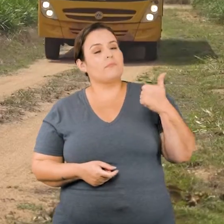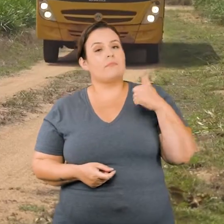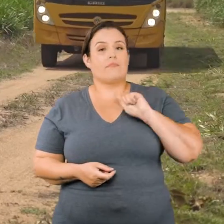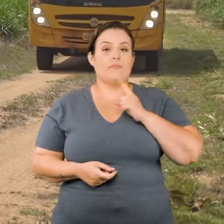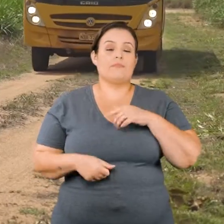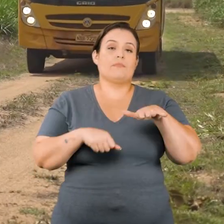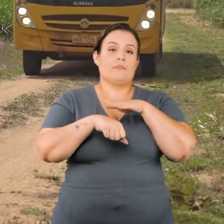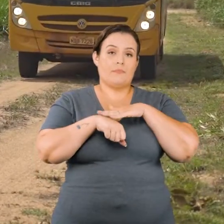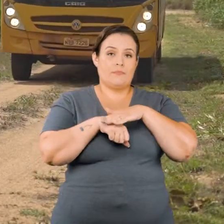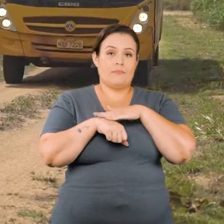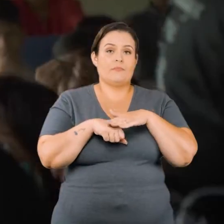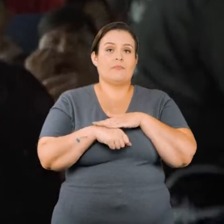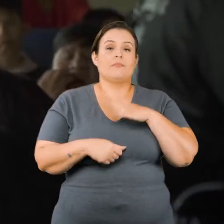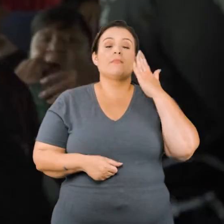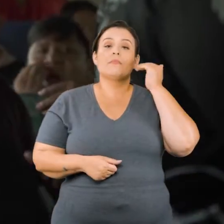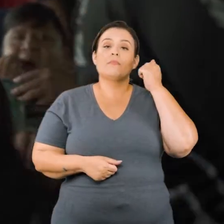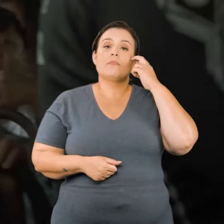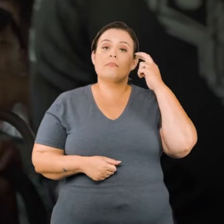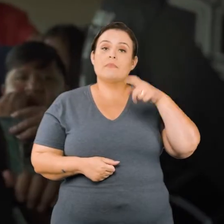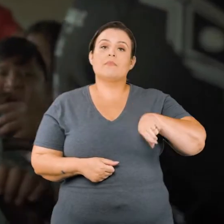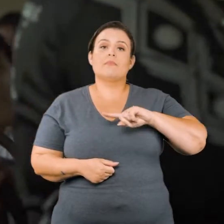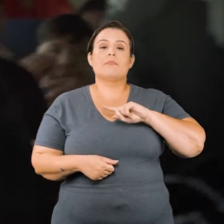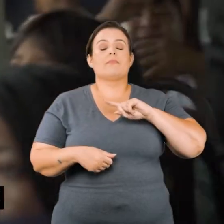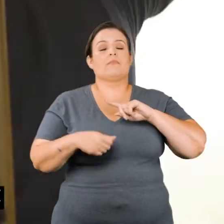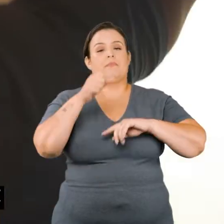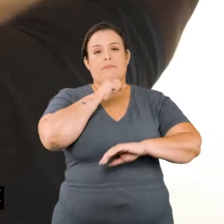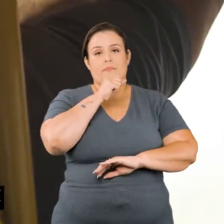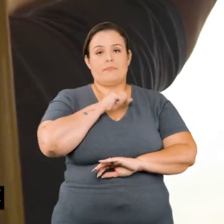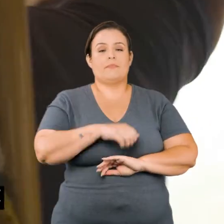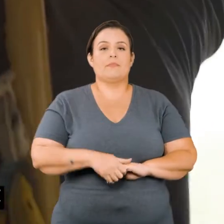Pamaré falou, não, beleza, a gente conversa com os